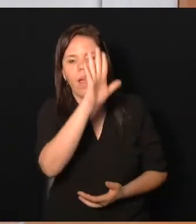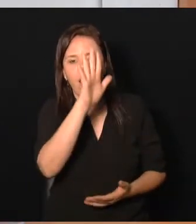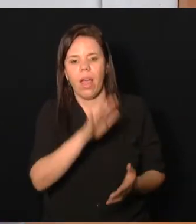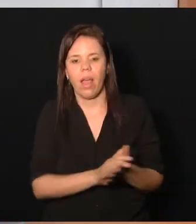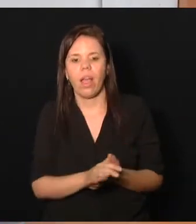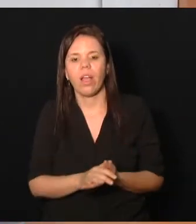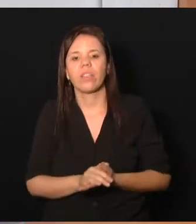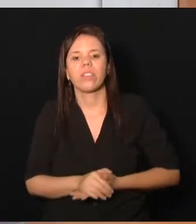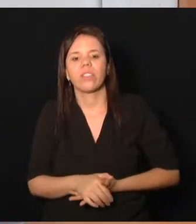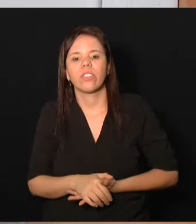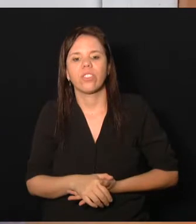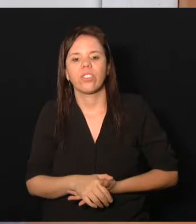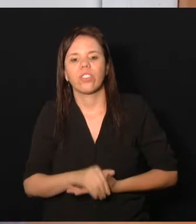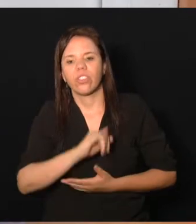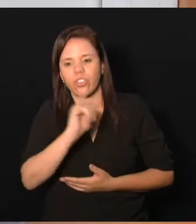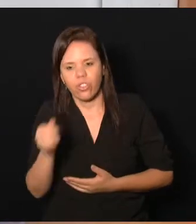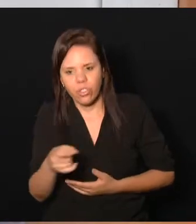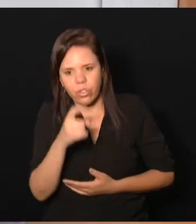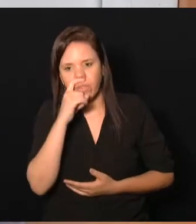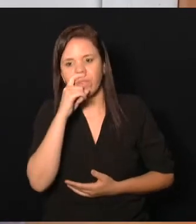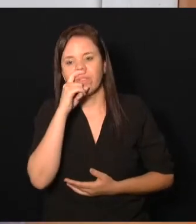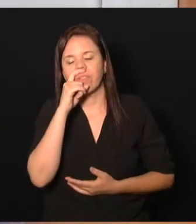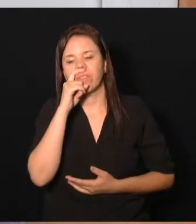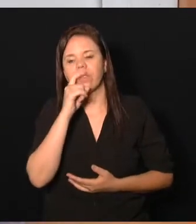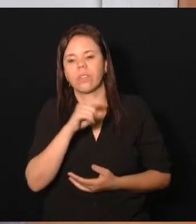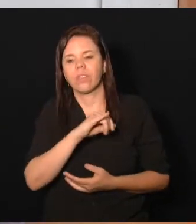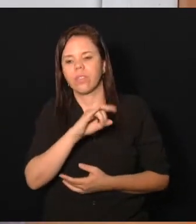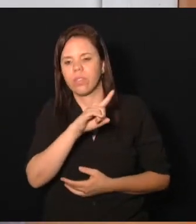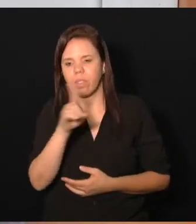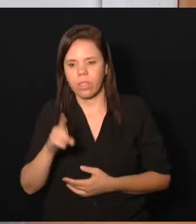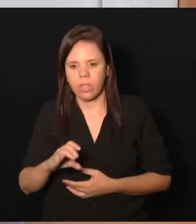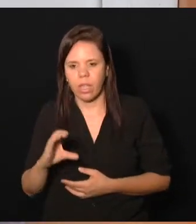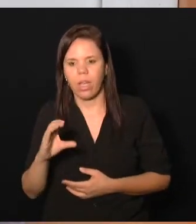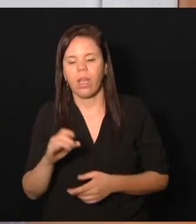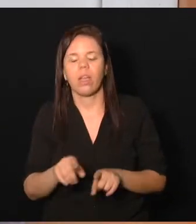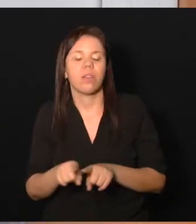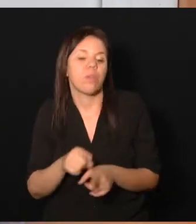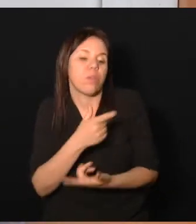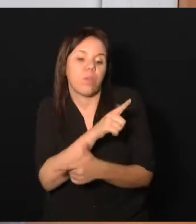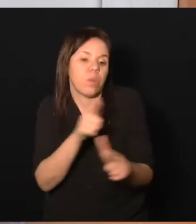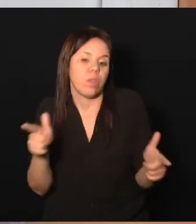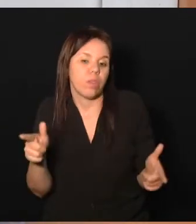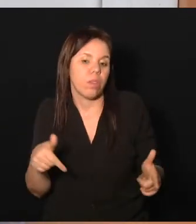aqui nessa comissão, prestigiando essa discussão, não teríamos também